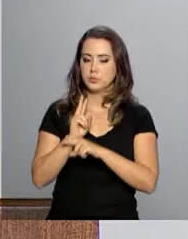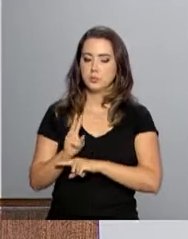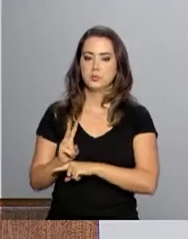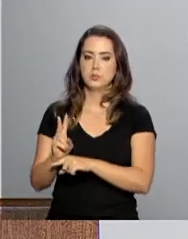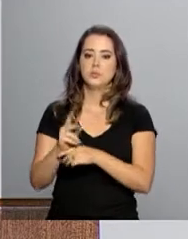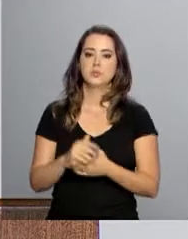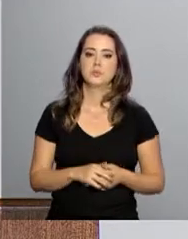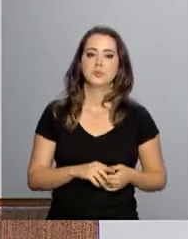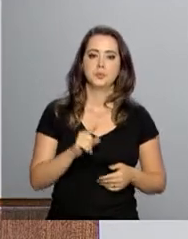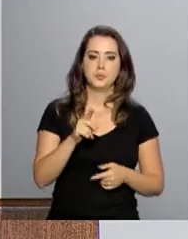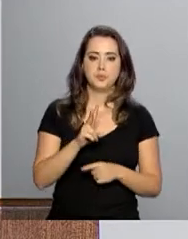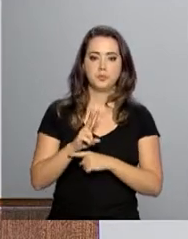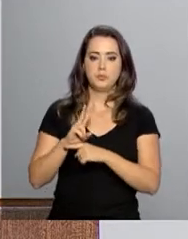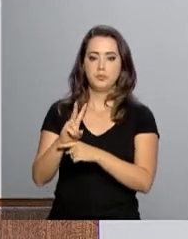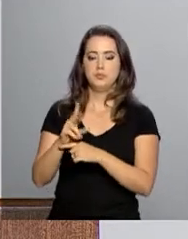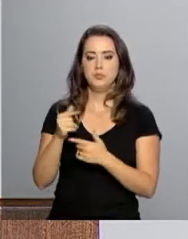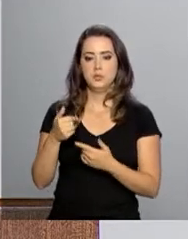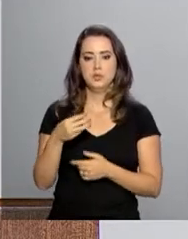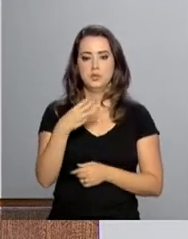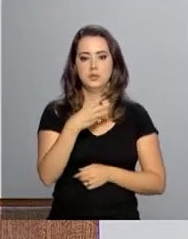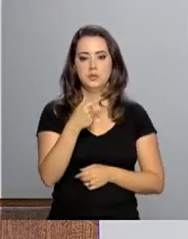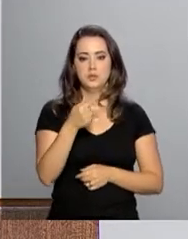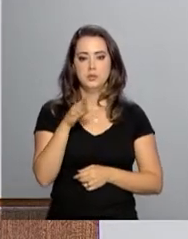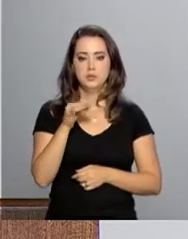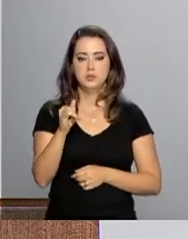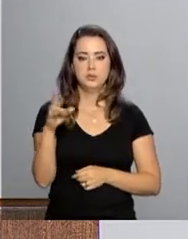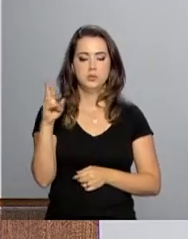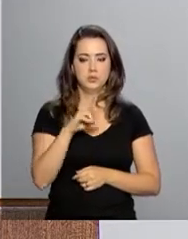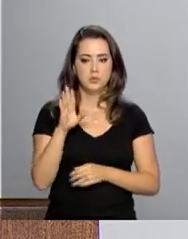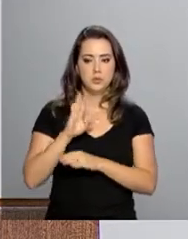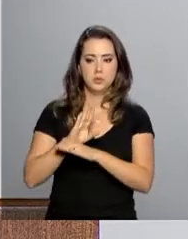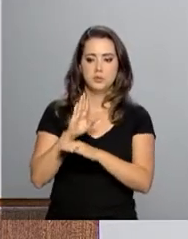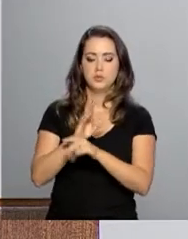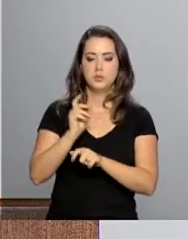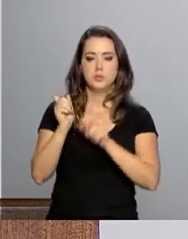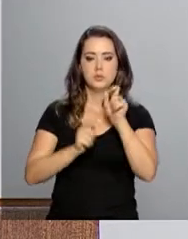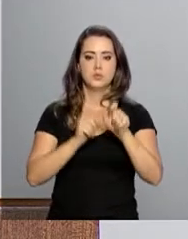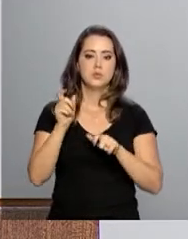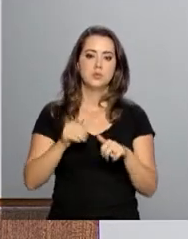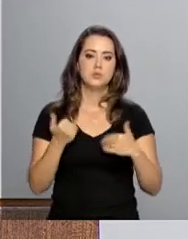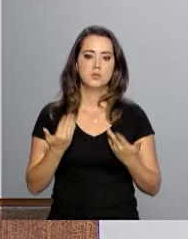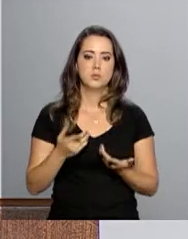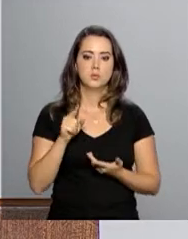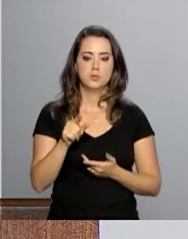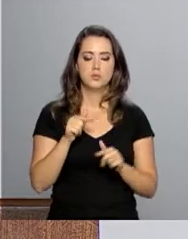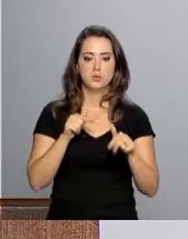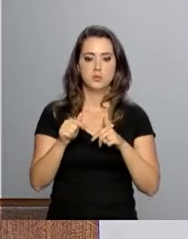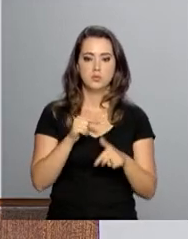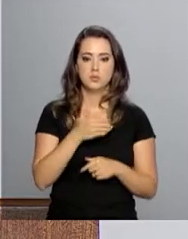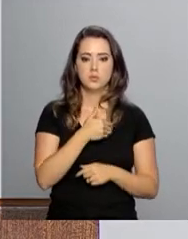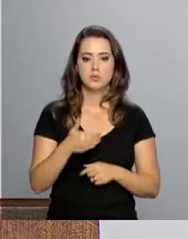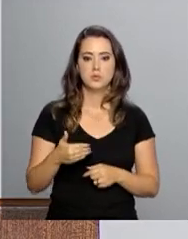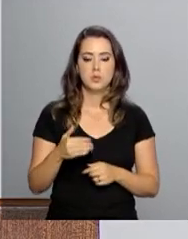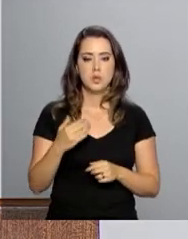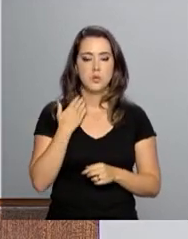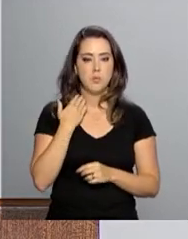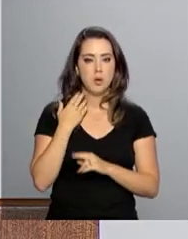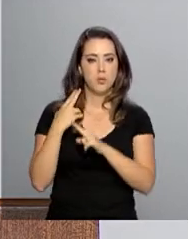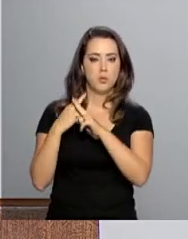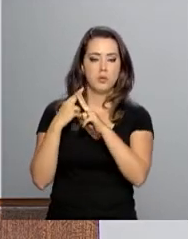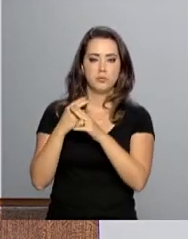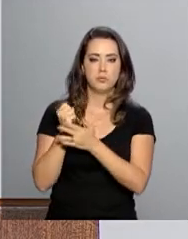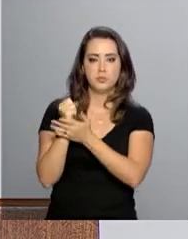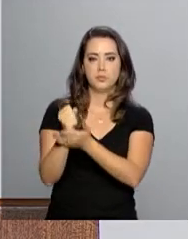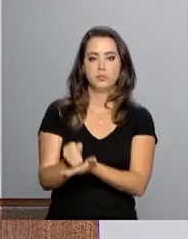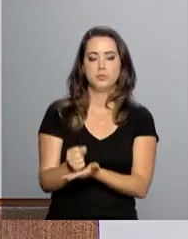consignado, há cerca de 37 bilhões em benefício dos trabalhadores. Esse trabalho que a Caixa Econômica está